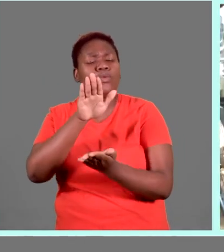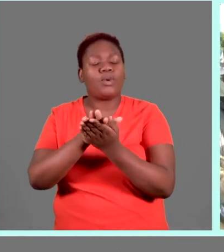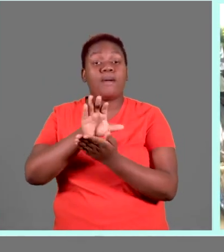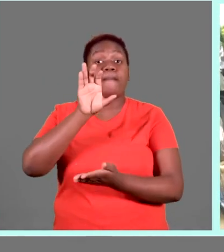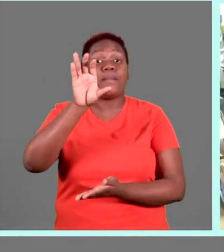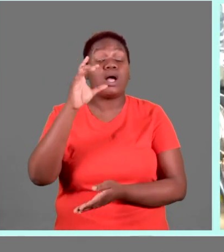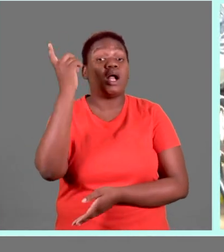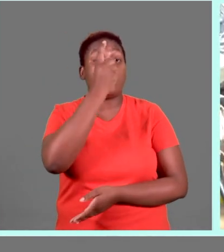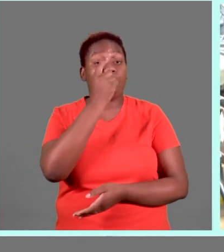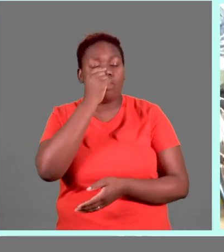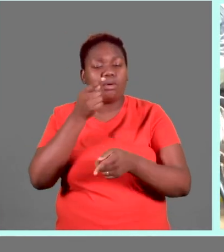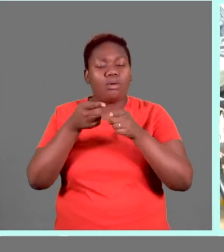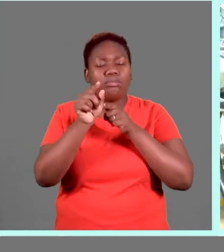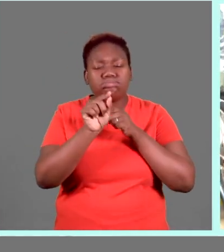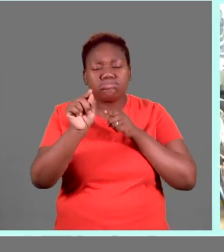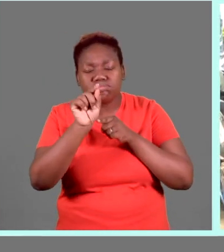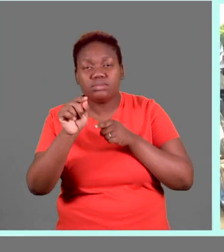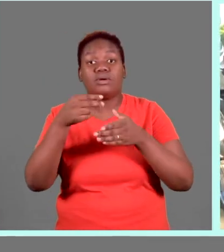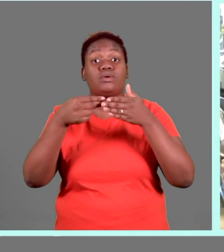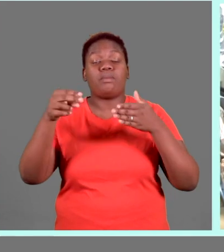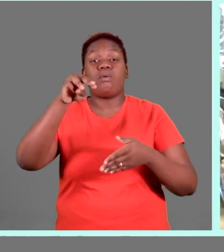com deficiência em Monapo.